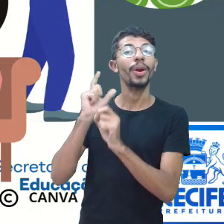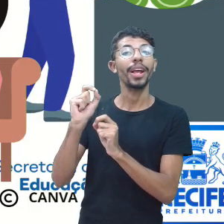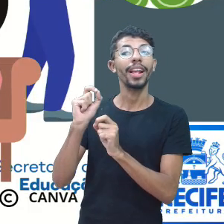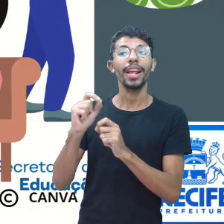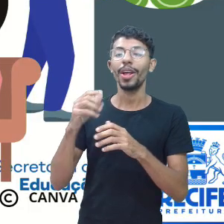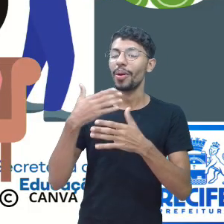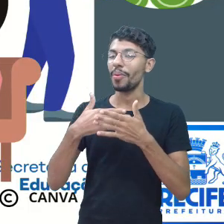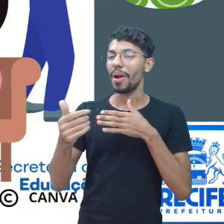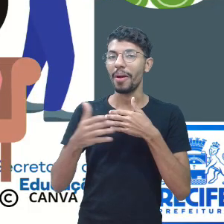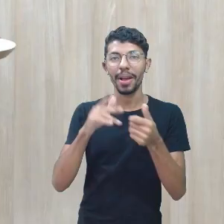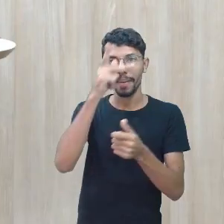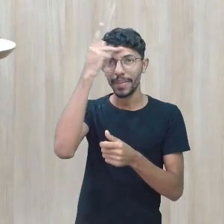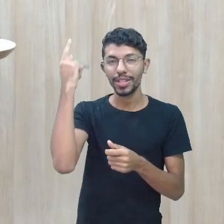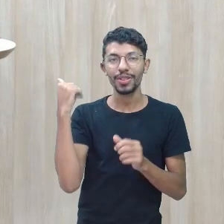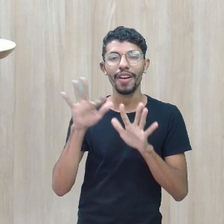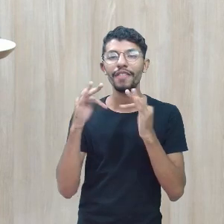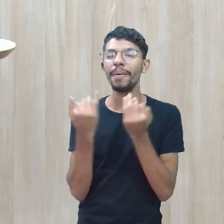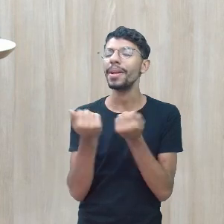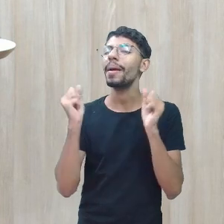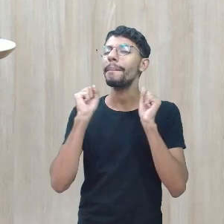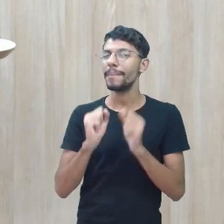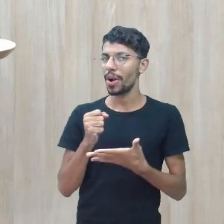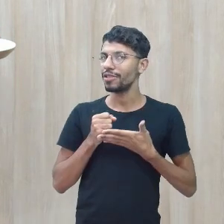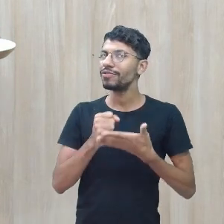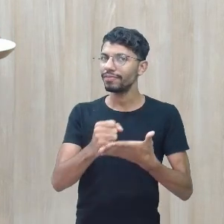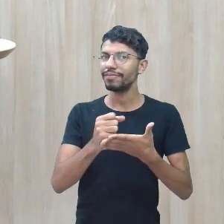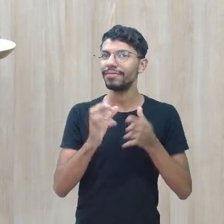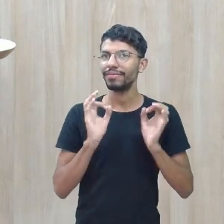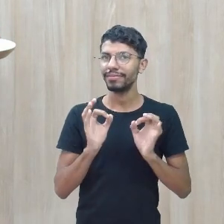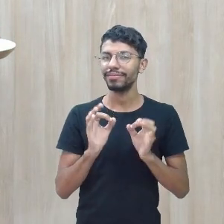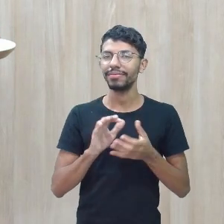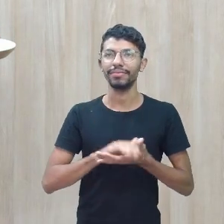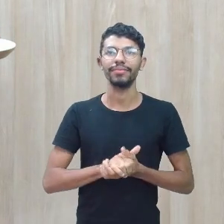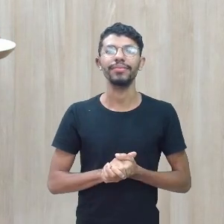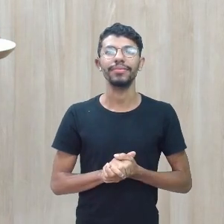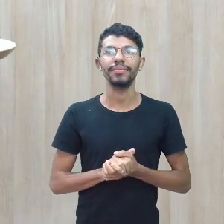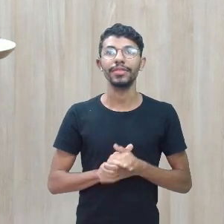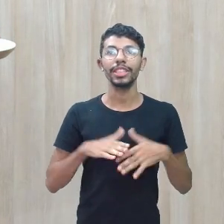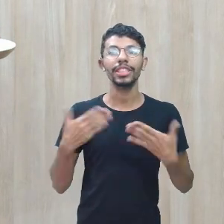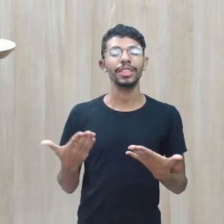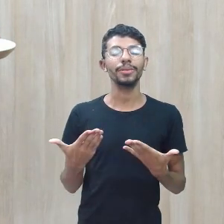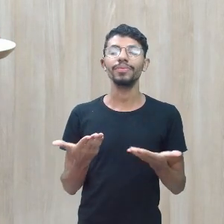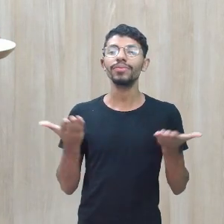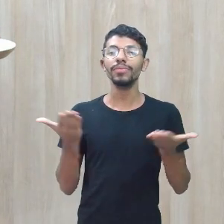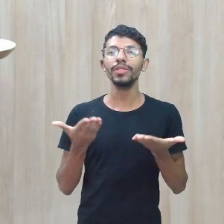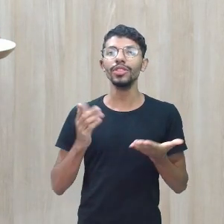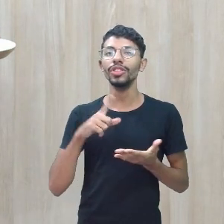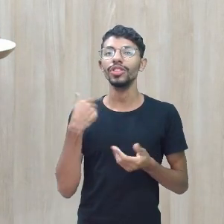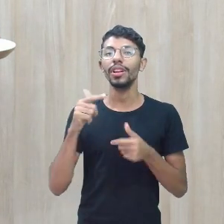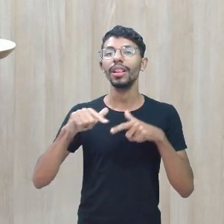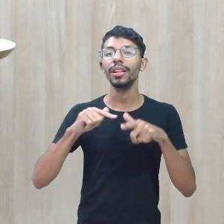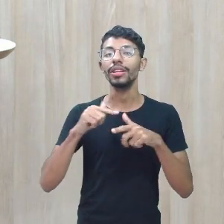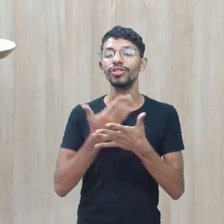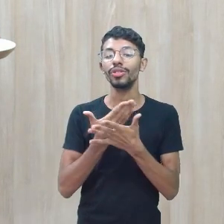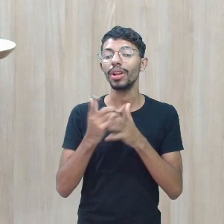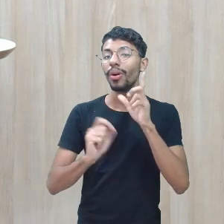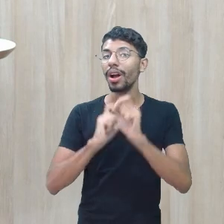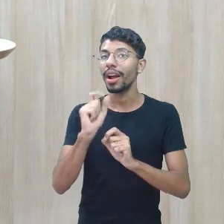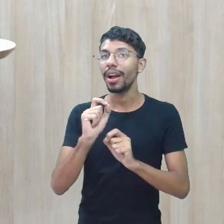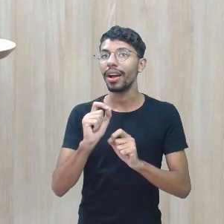se estiver por aí, pessoal. Então, como eu coloquei, nós vamos trabalhar hoje com vários